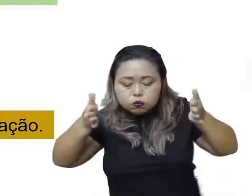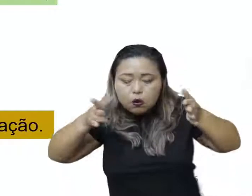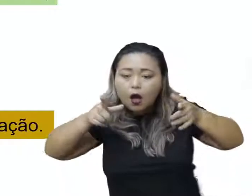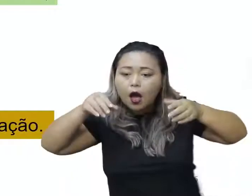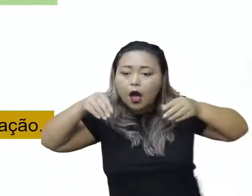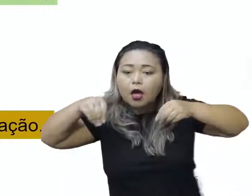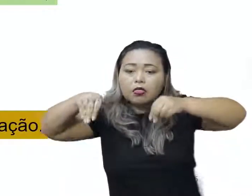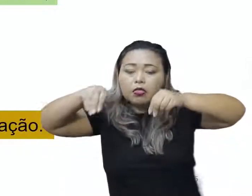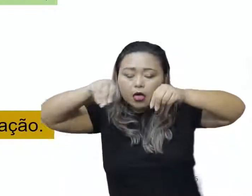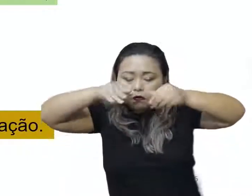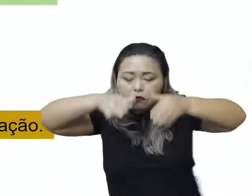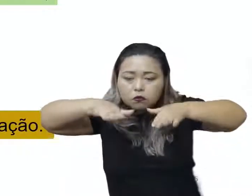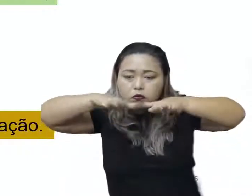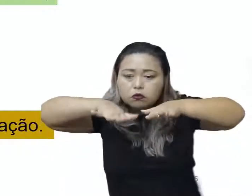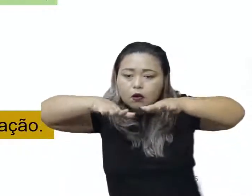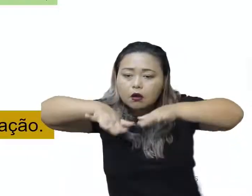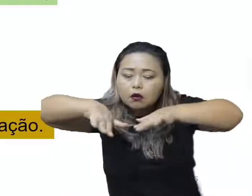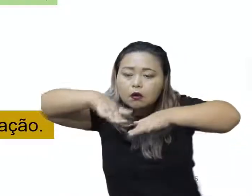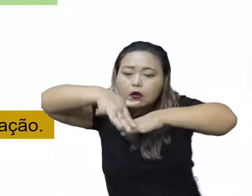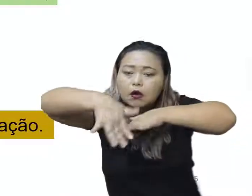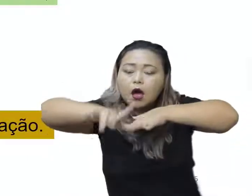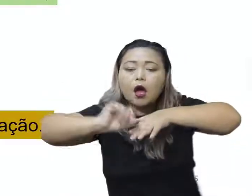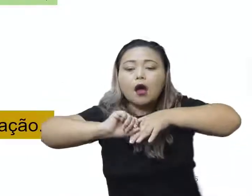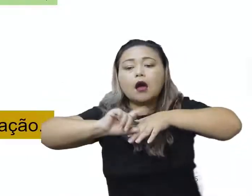provocando inundações na época chuvosas.